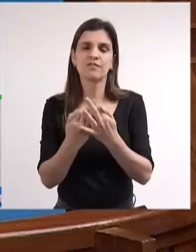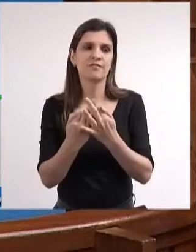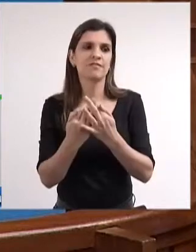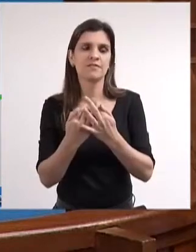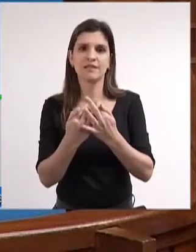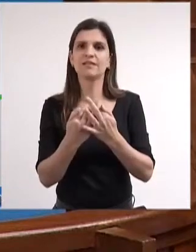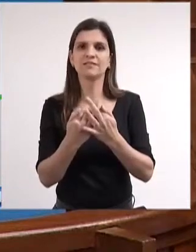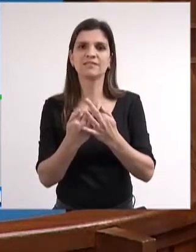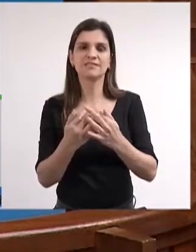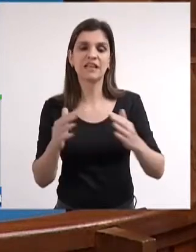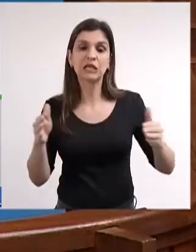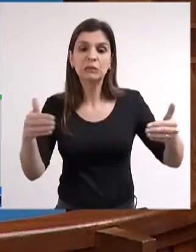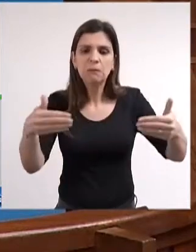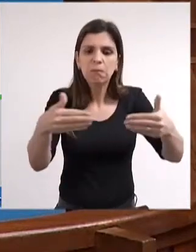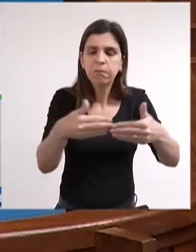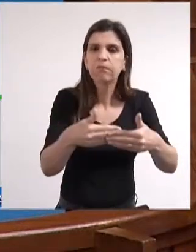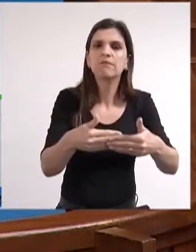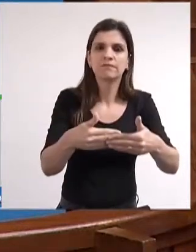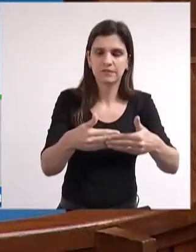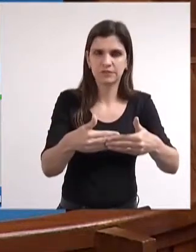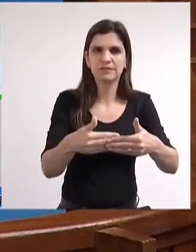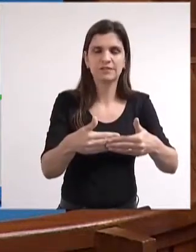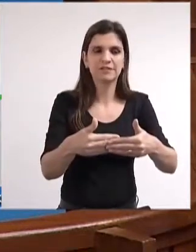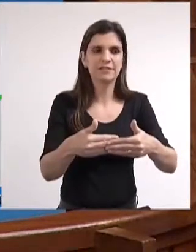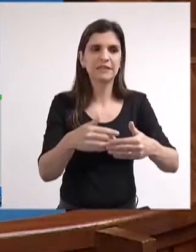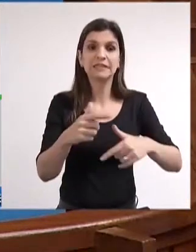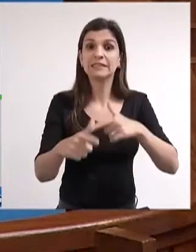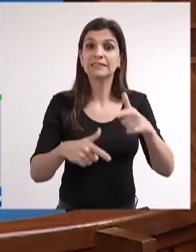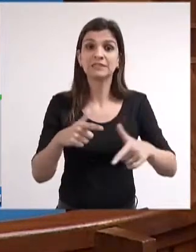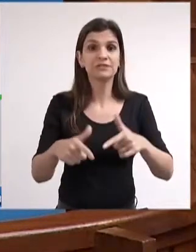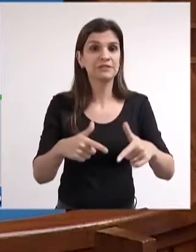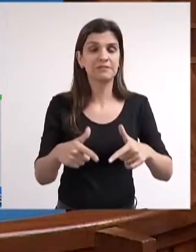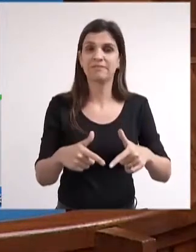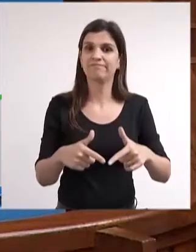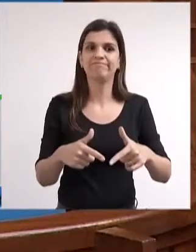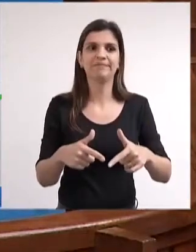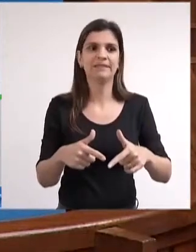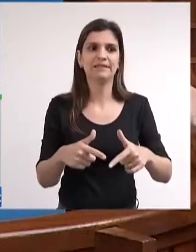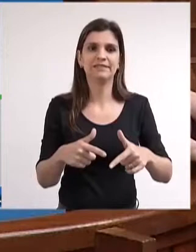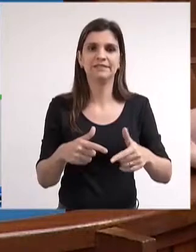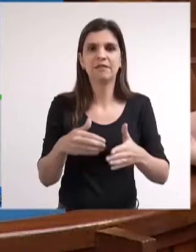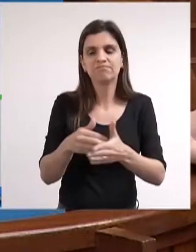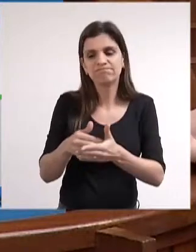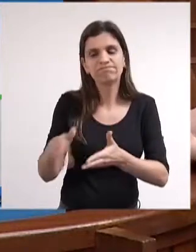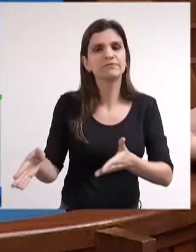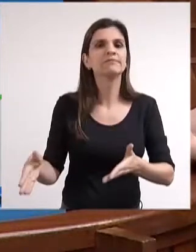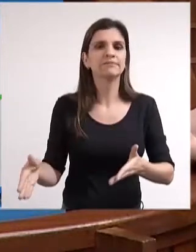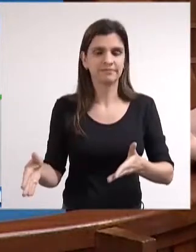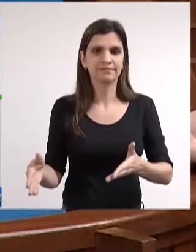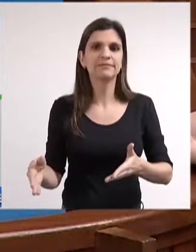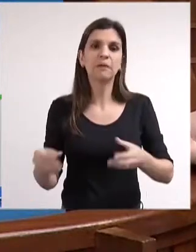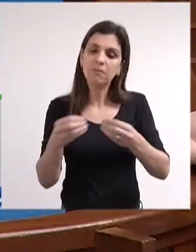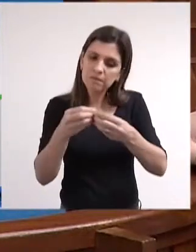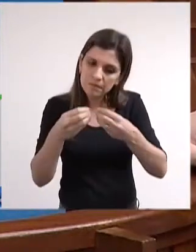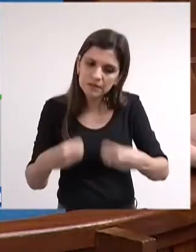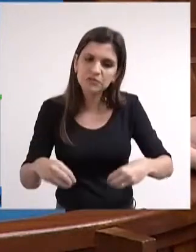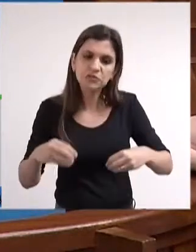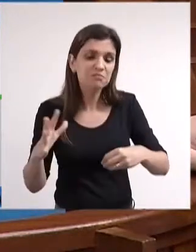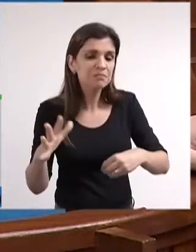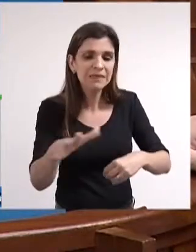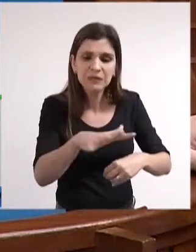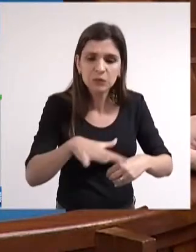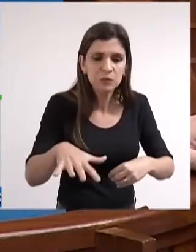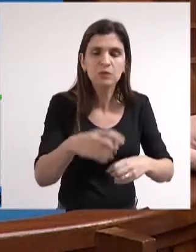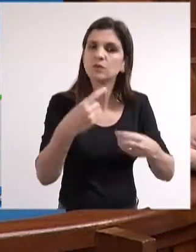obviamente são 1.100 famílias desempregadas, causando um transtorno muito grande para o município. Então, obviamente que são